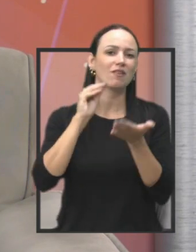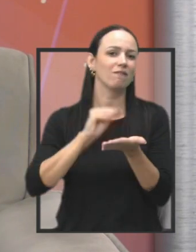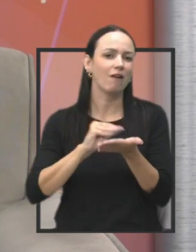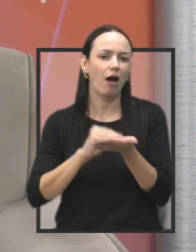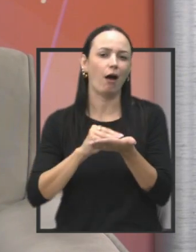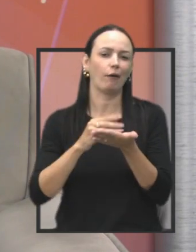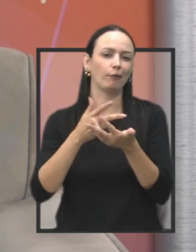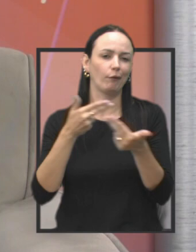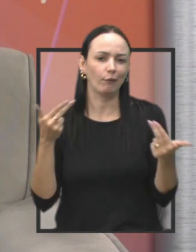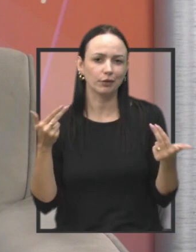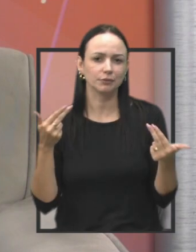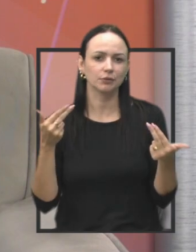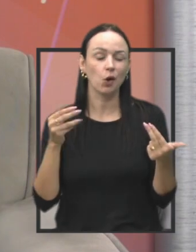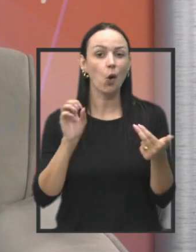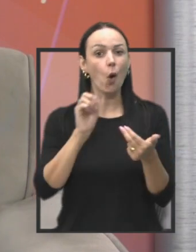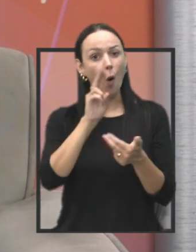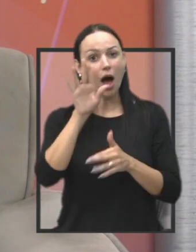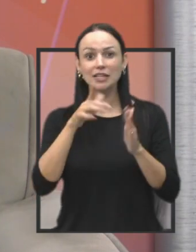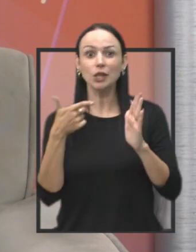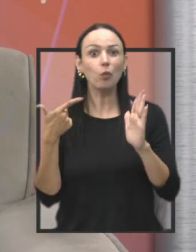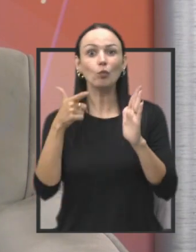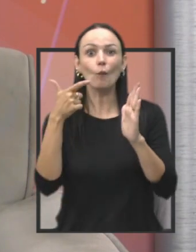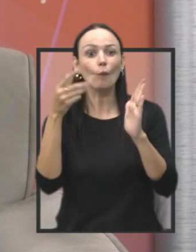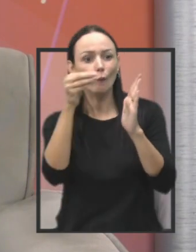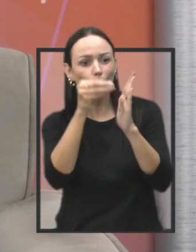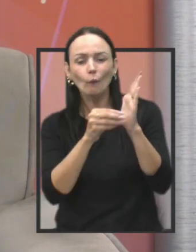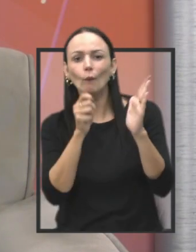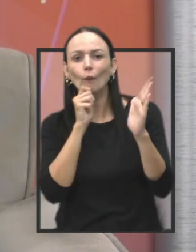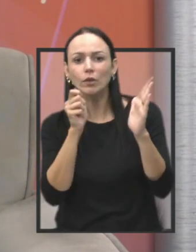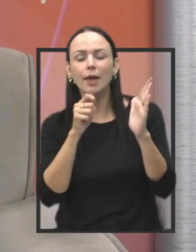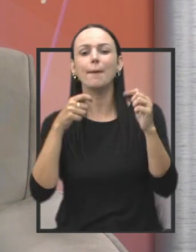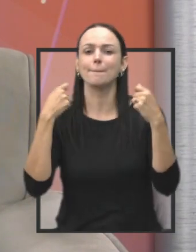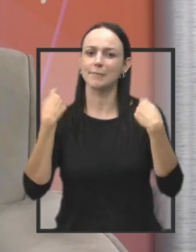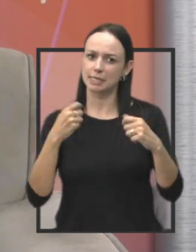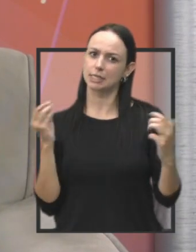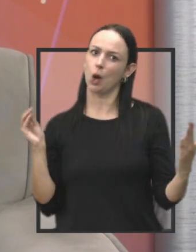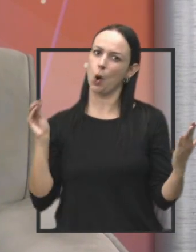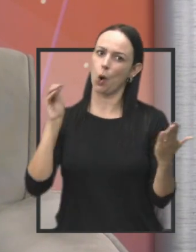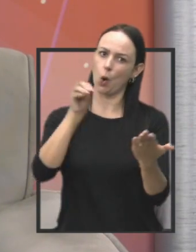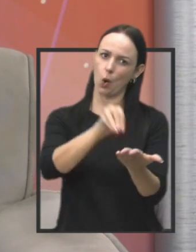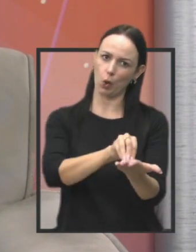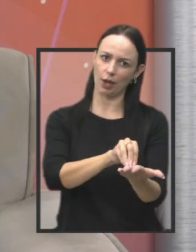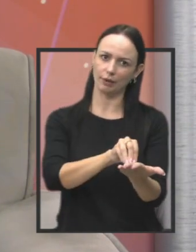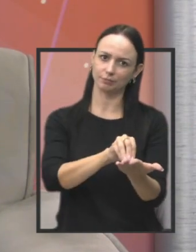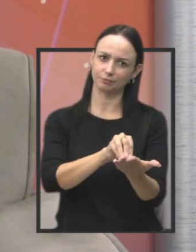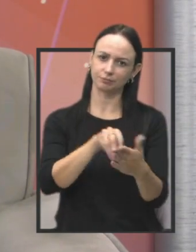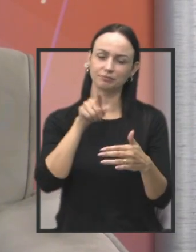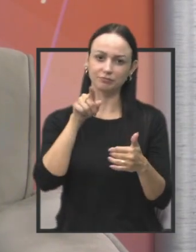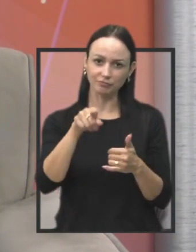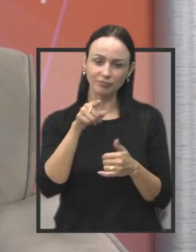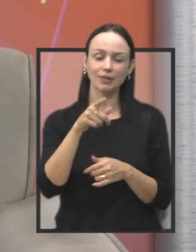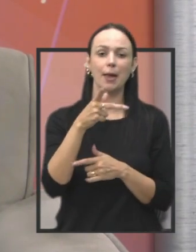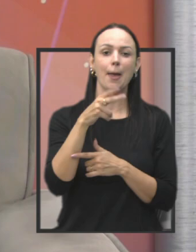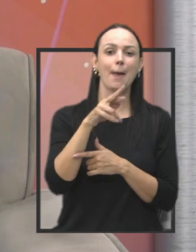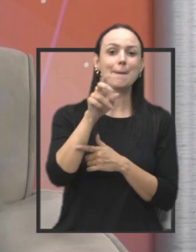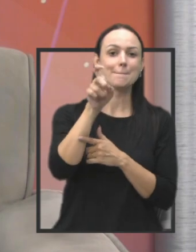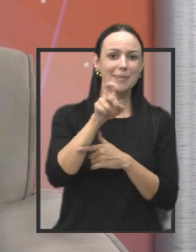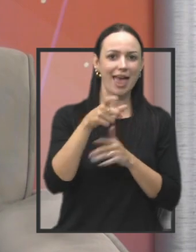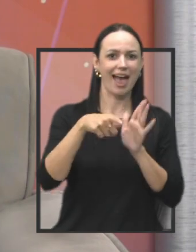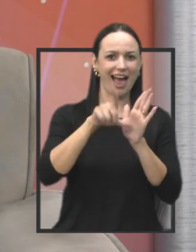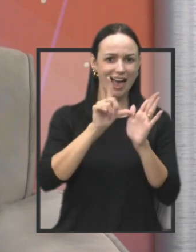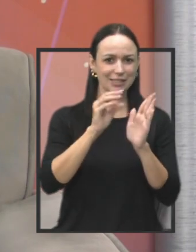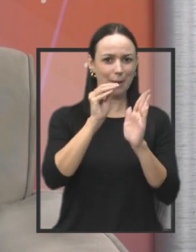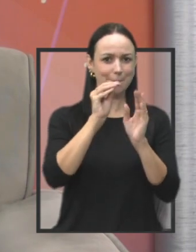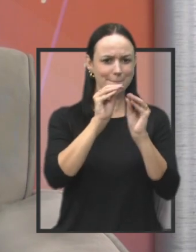até mesmo não ter a informação, que aí o contribuinte tem que informar. Então a declaração pré-preenchida é uma excelente